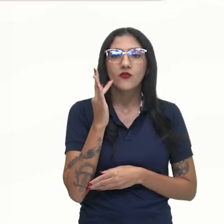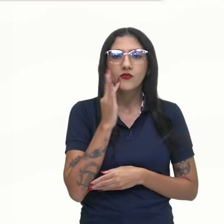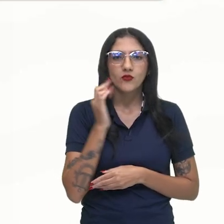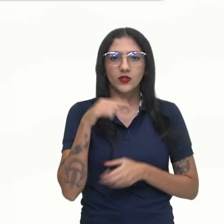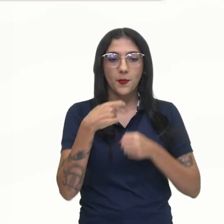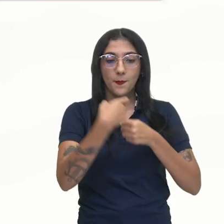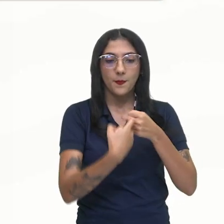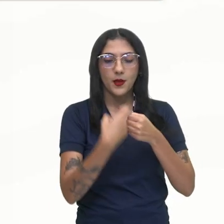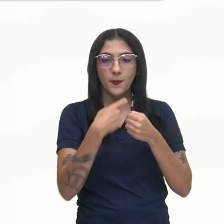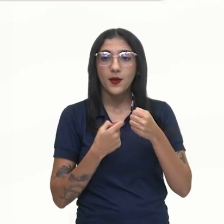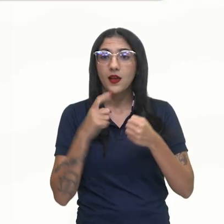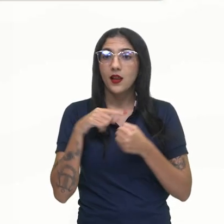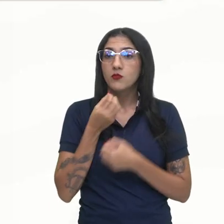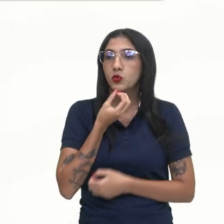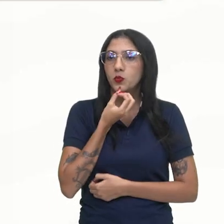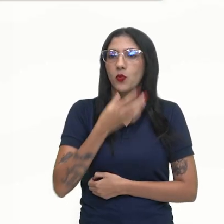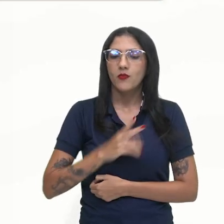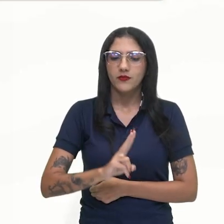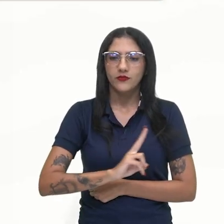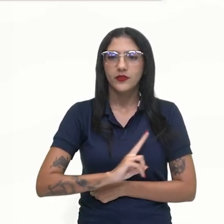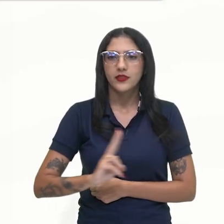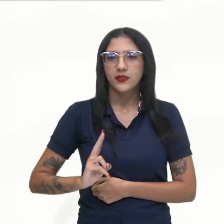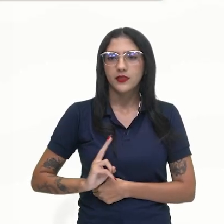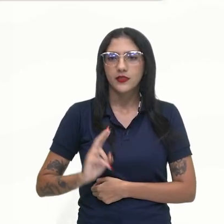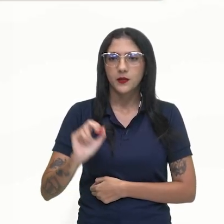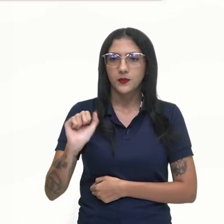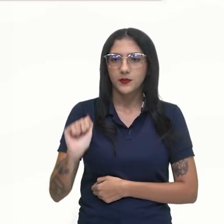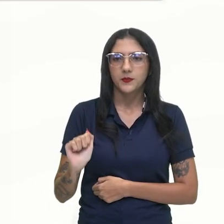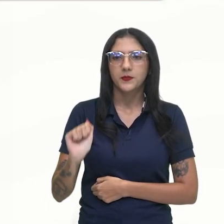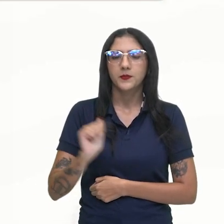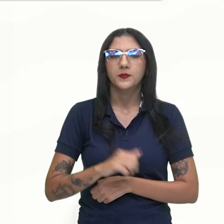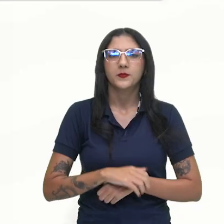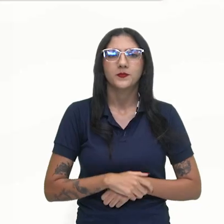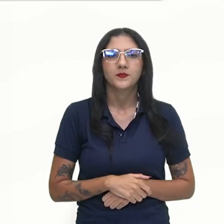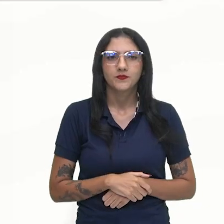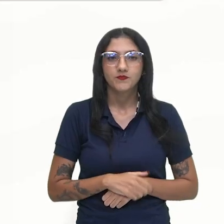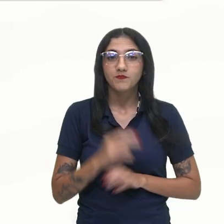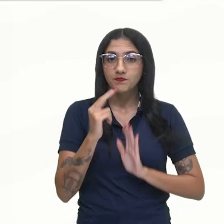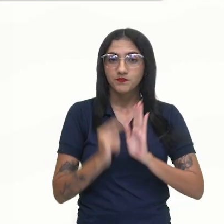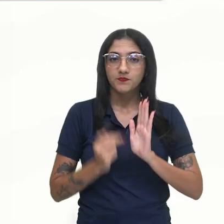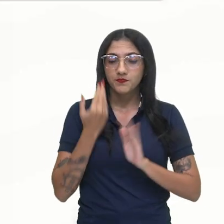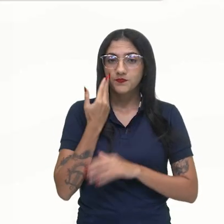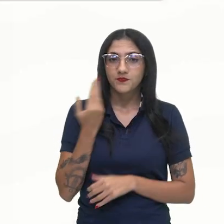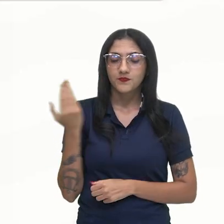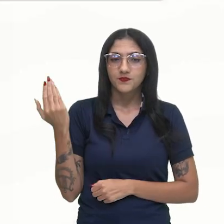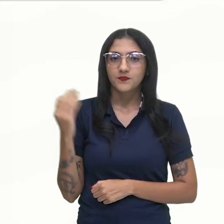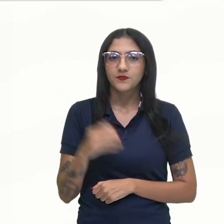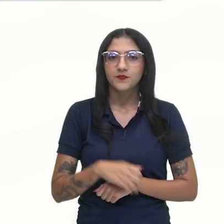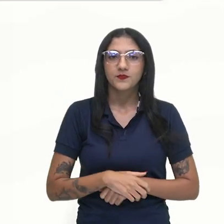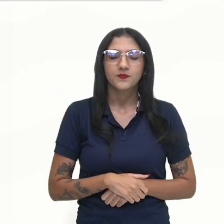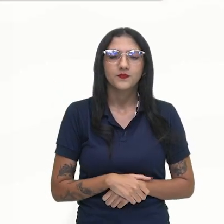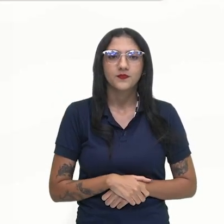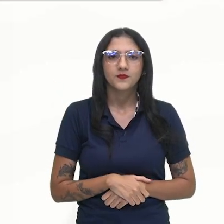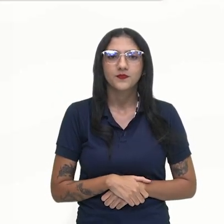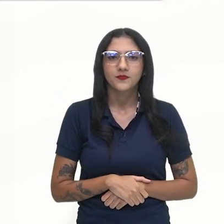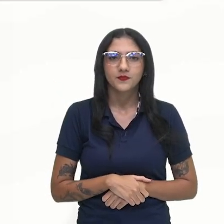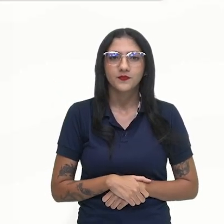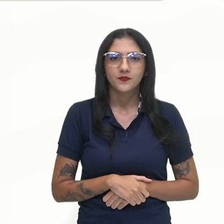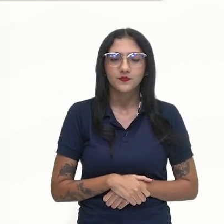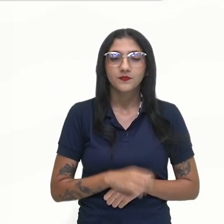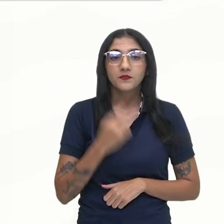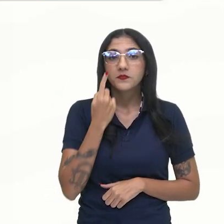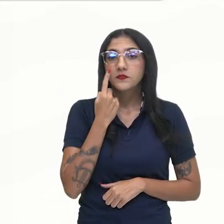em vitamin A, em vitamina A. Tucumã also has high energy value. Olha só os